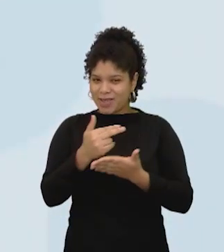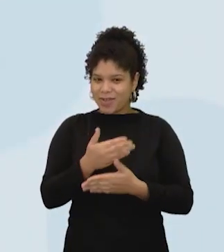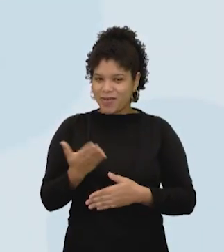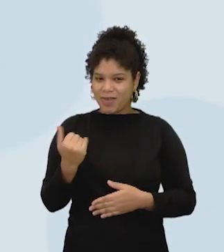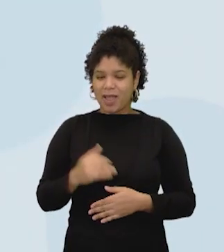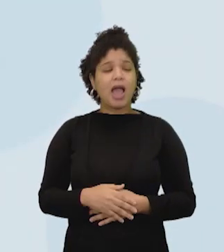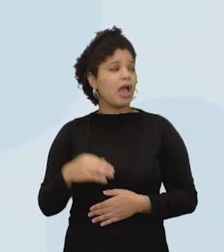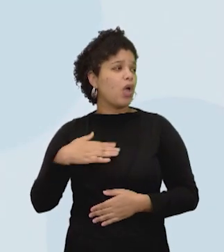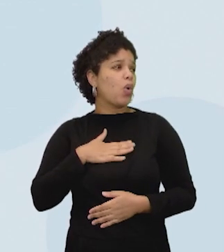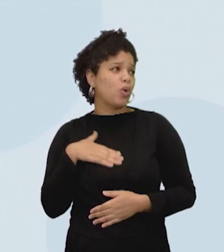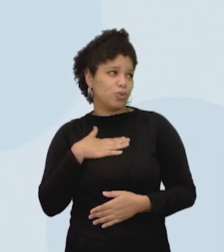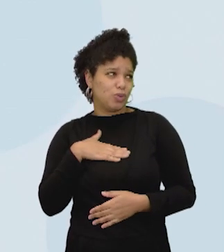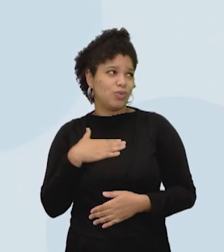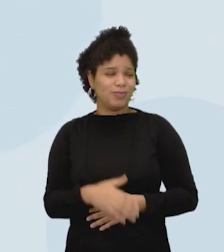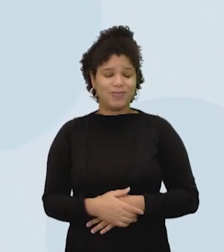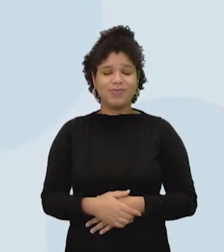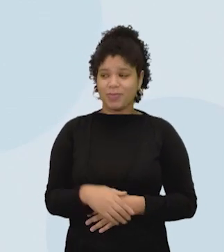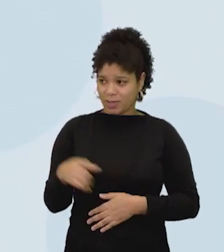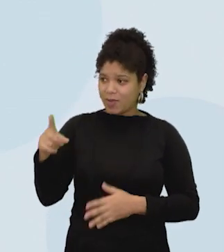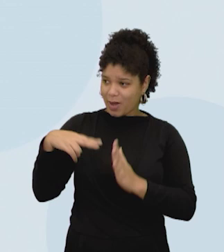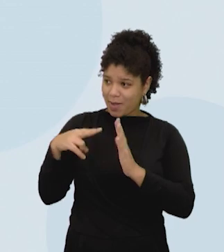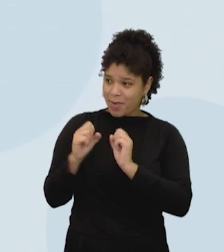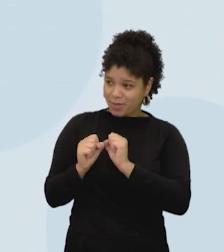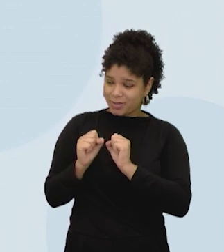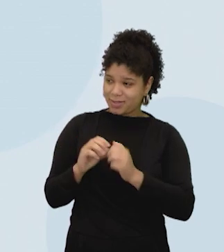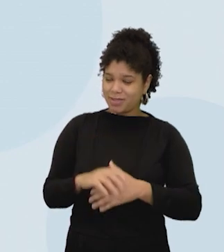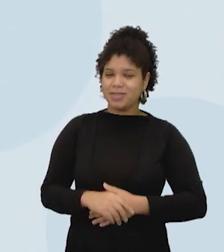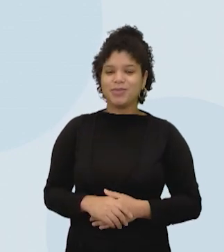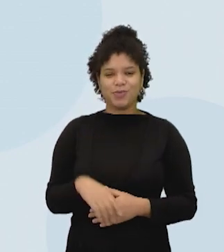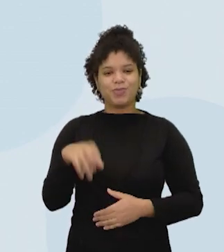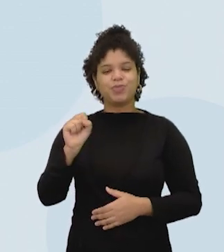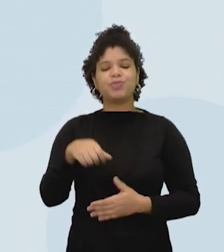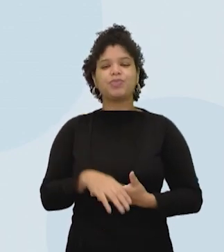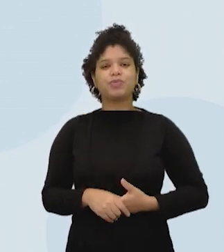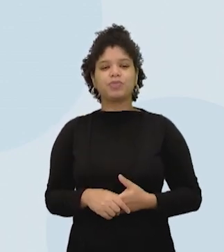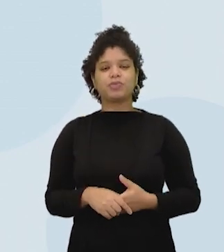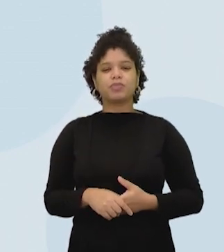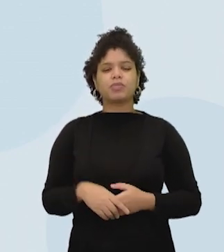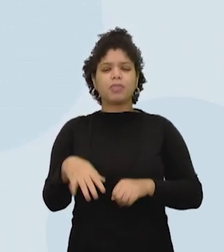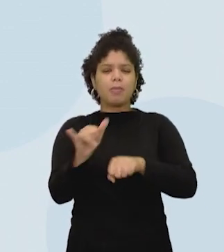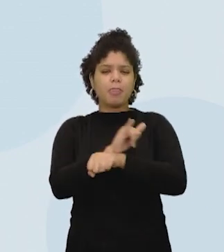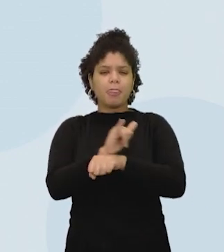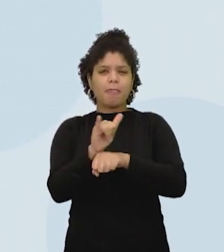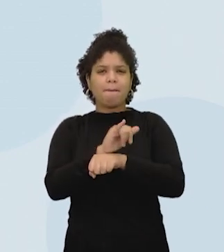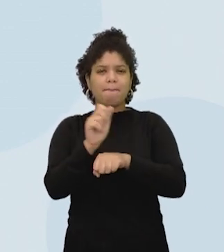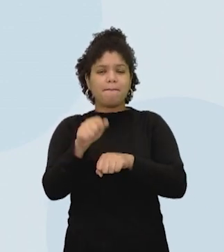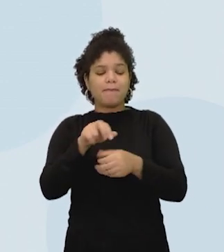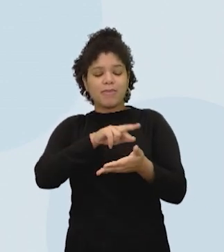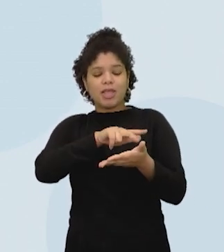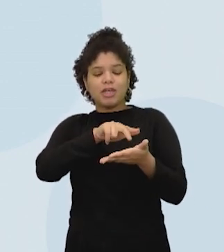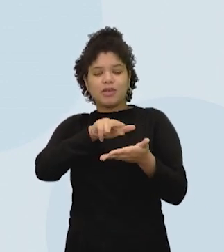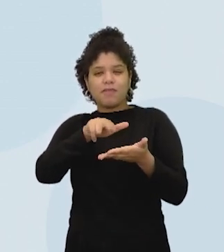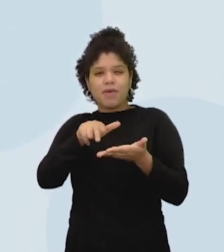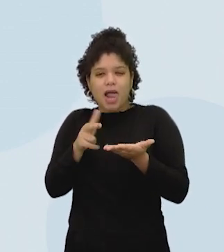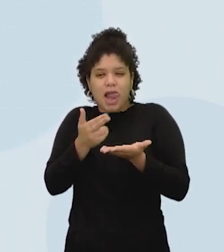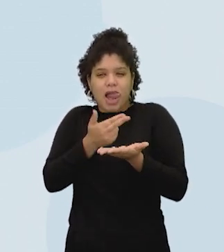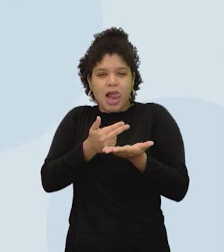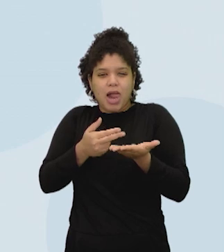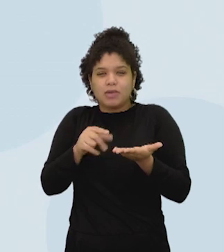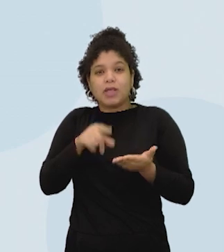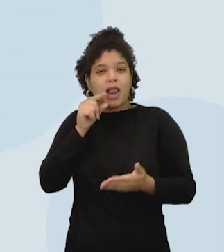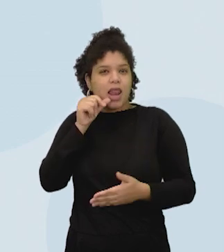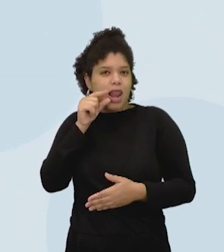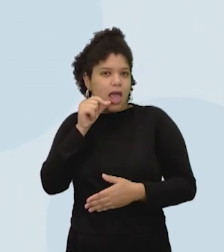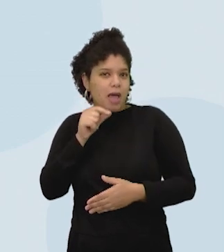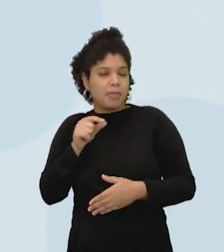gosto de desenho, professora. Então lê para mim. Já que você... Técnica de representar ou criar formas utilizando materiais como